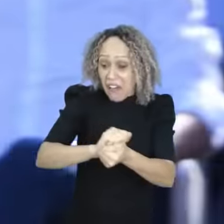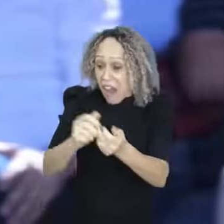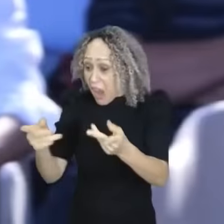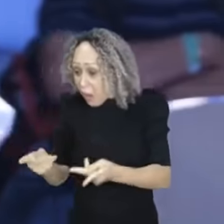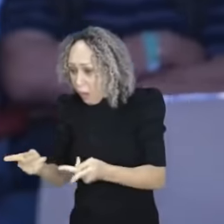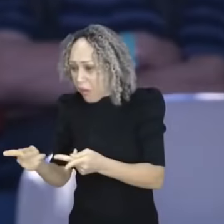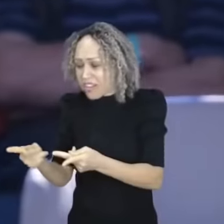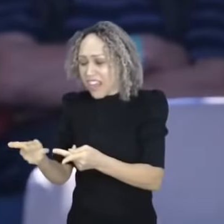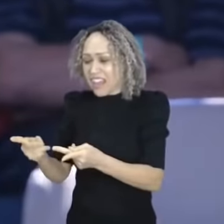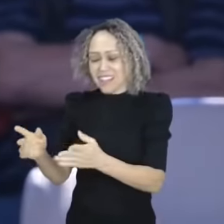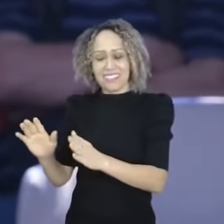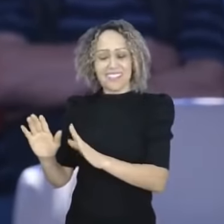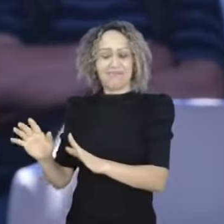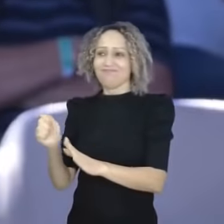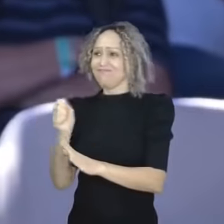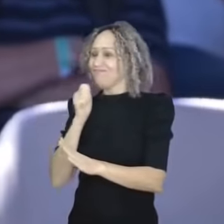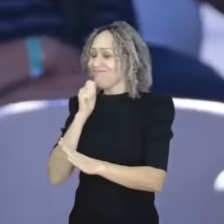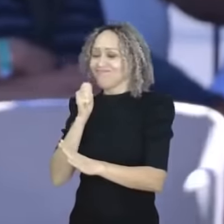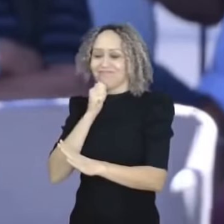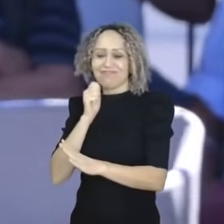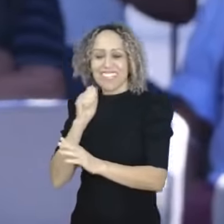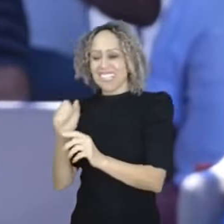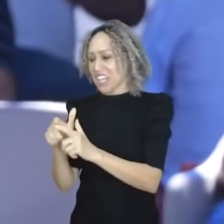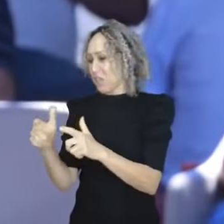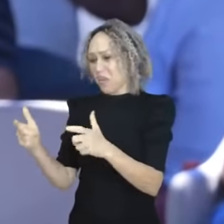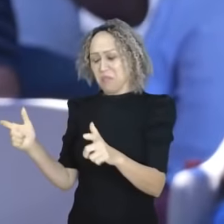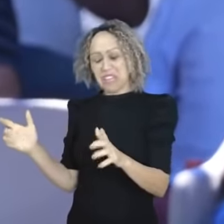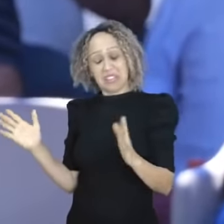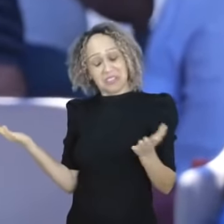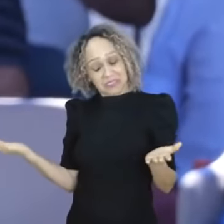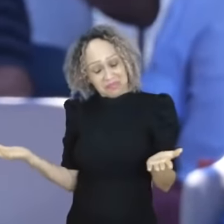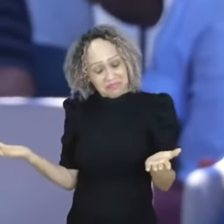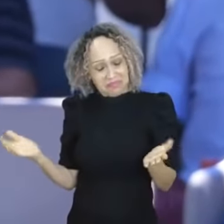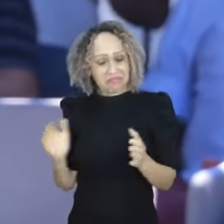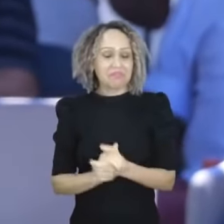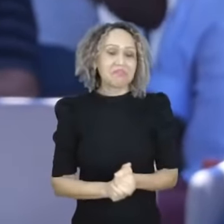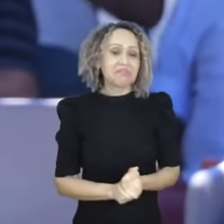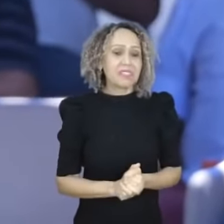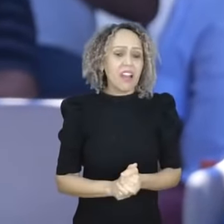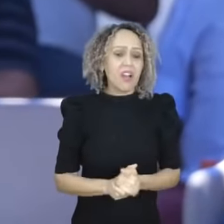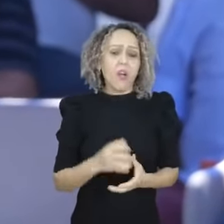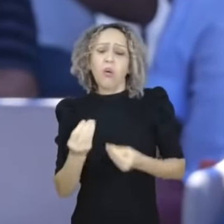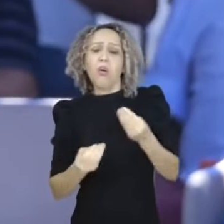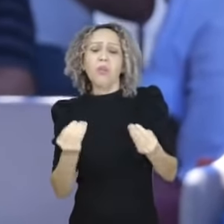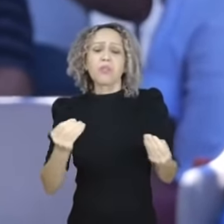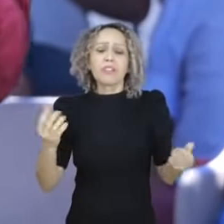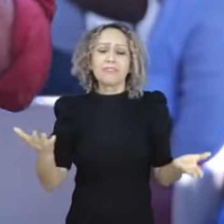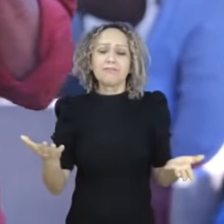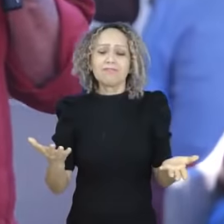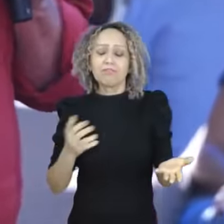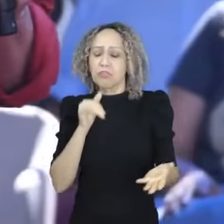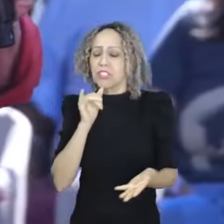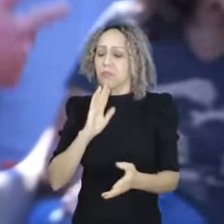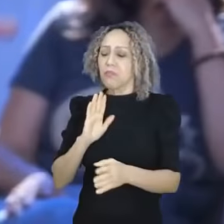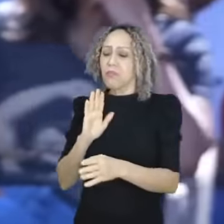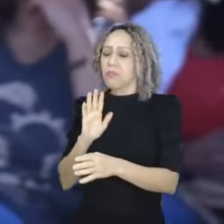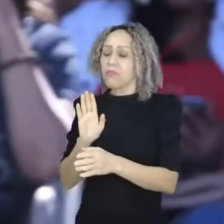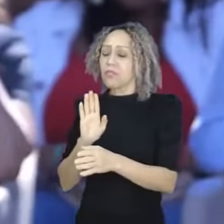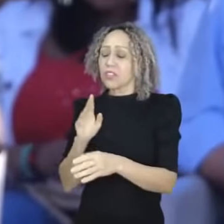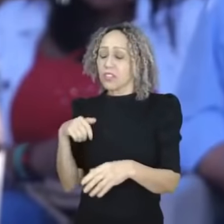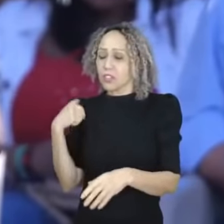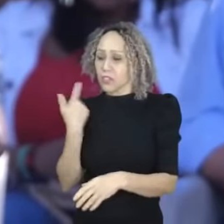vai criar esse mundo injusto que a gente fala da boca para fora. Nós vamos chegar em casa agora, quem tiver filho vai lá